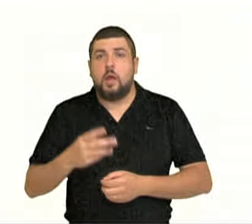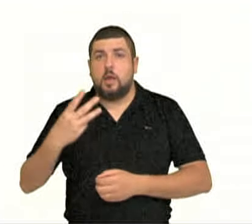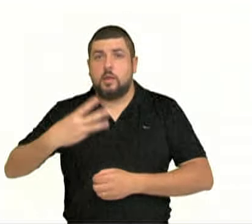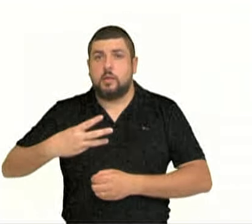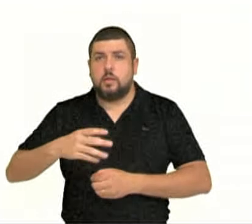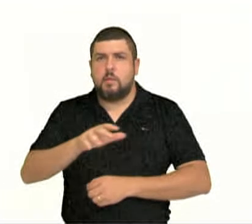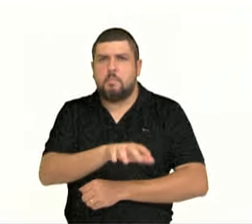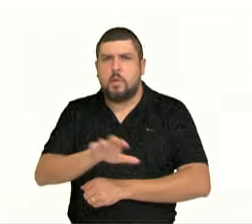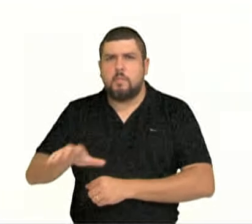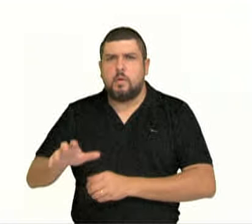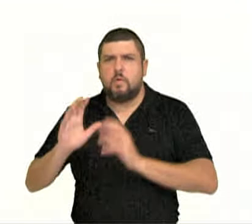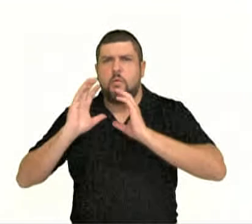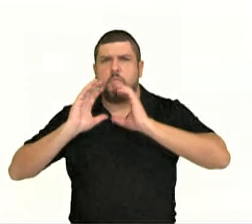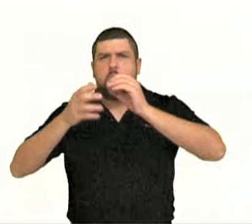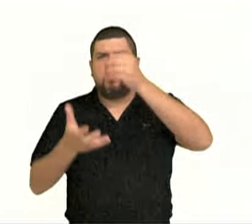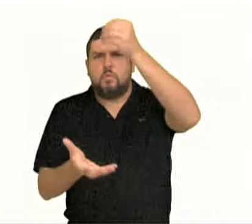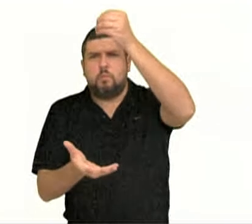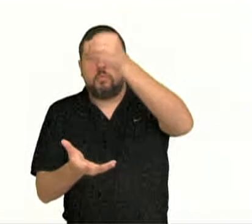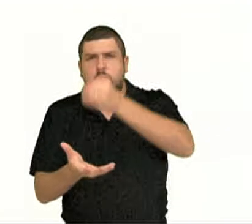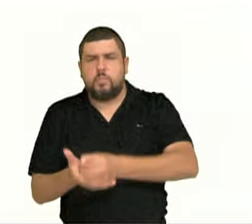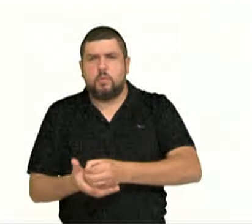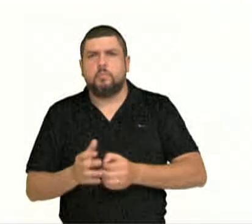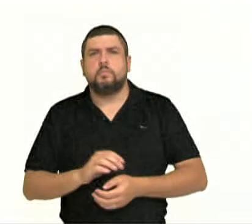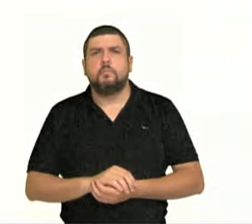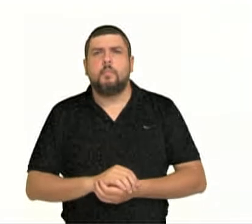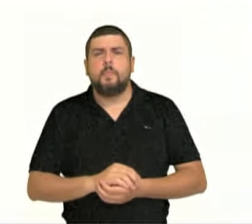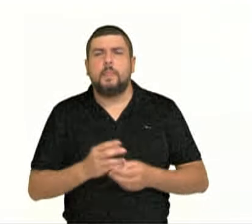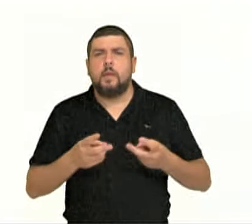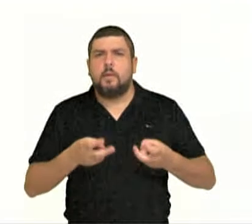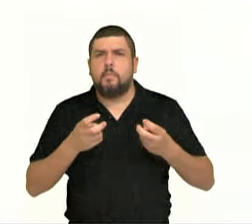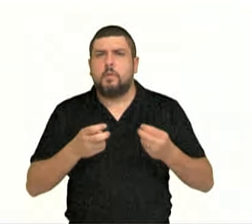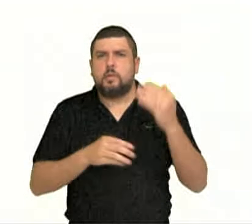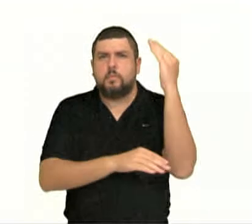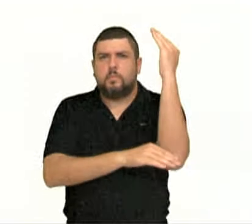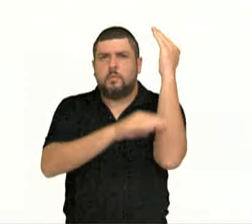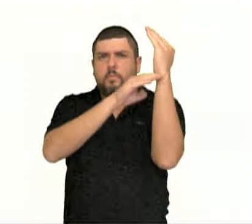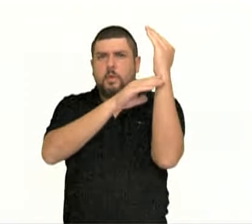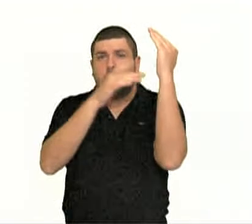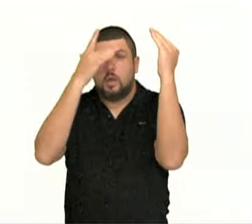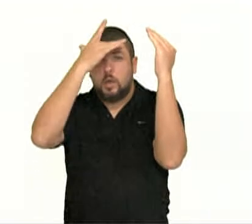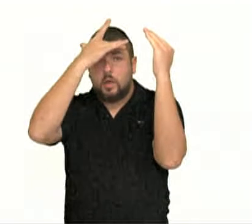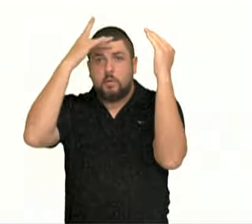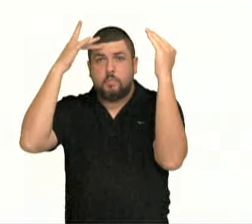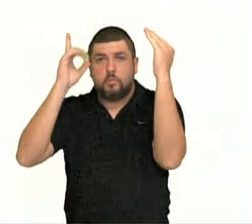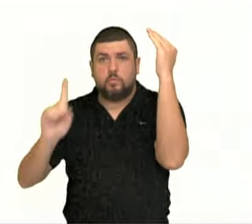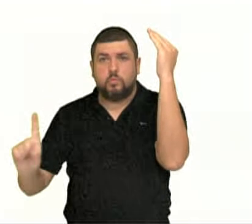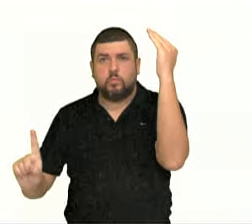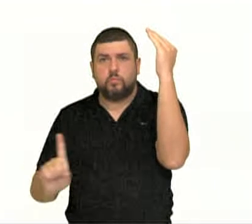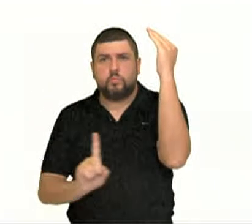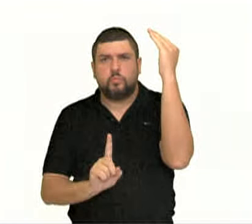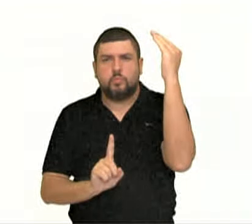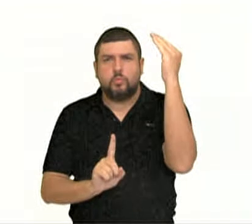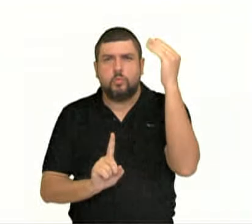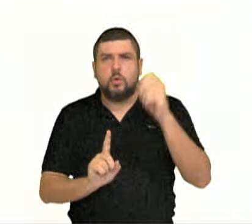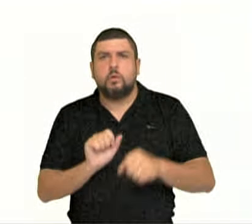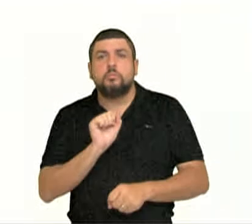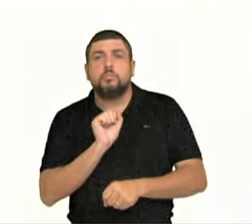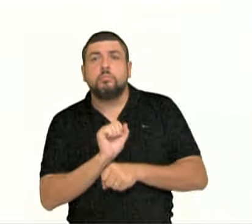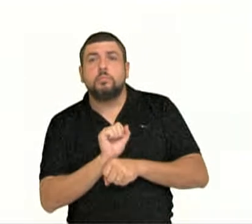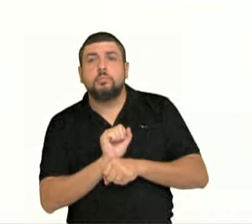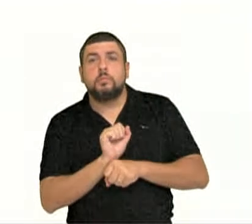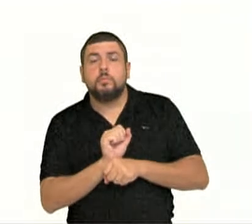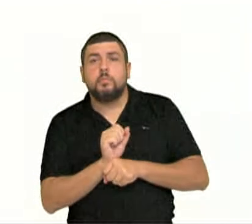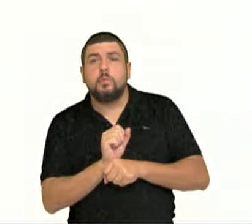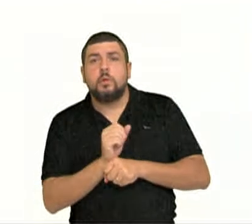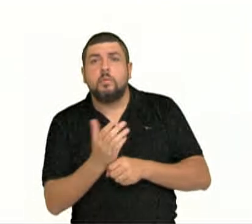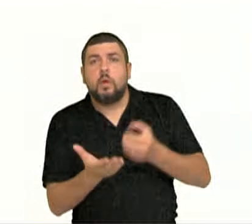pelas mãos após o impacto de cada uma dessas bolas. Ou seja, para você poder realizar esse experimento, você vai precisar de uma